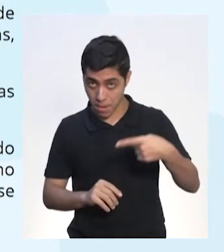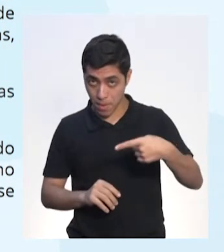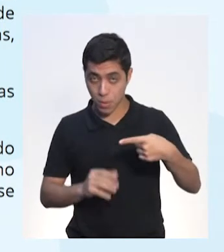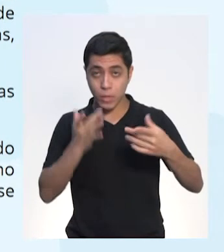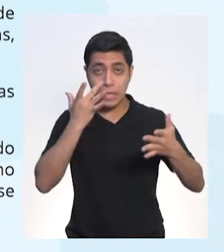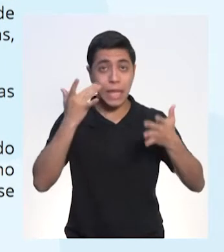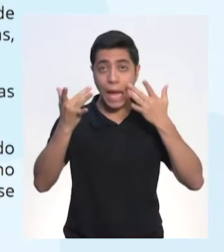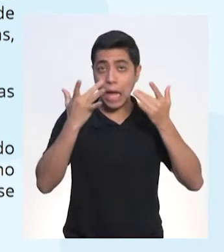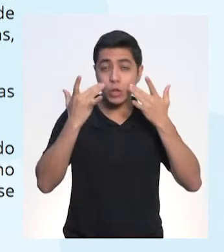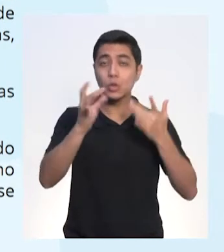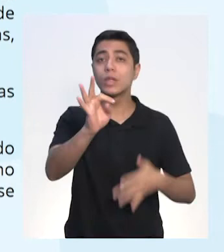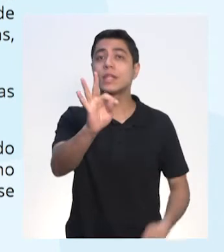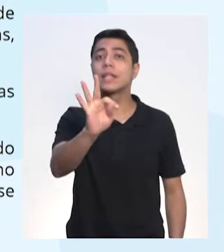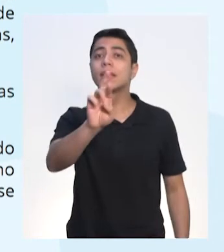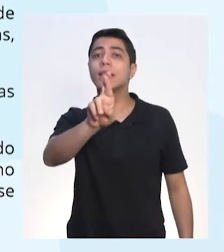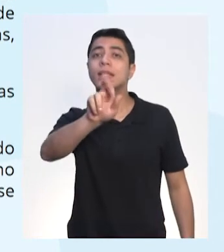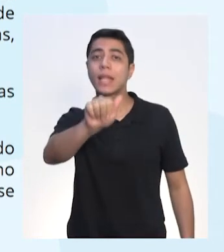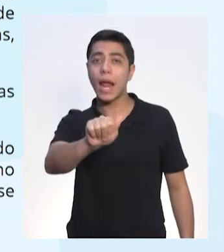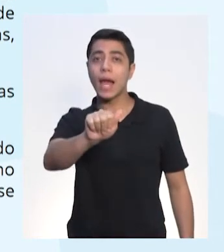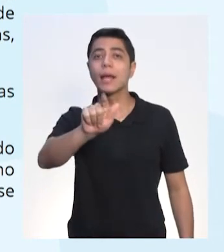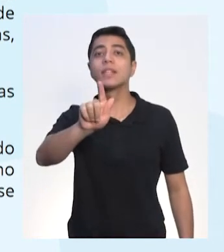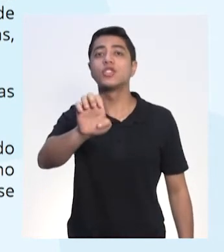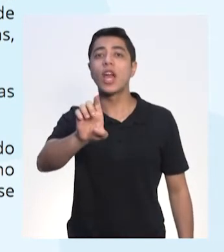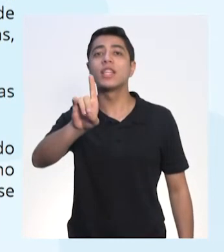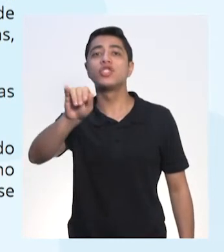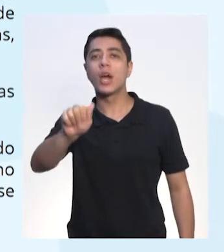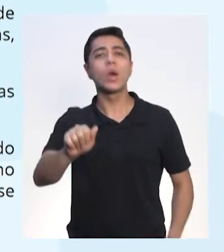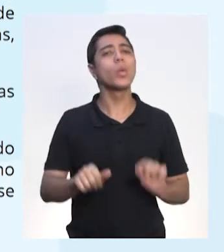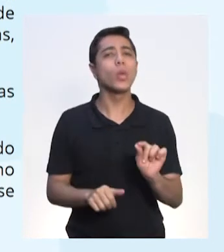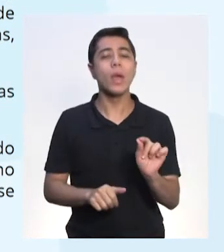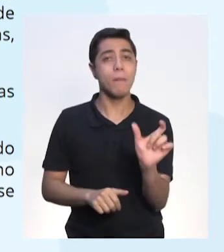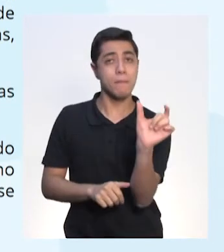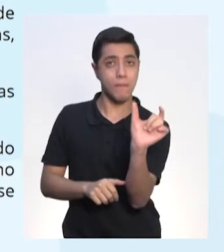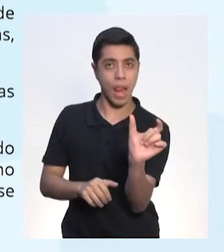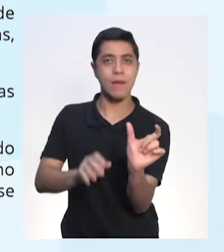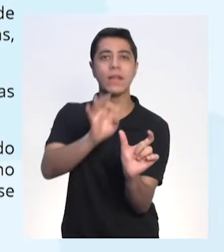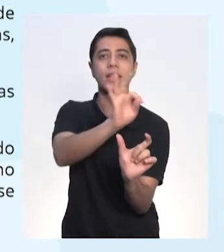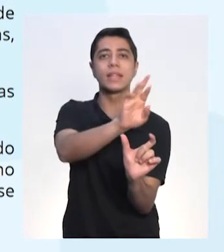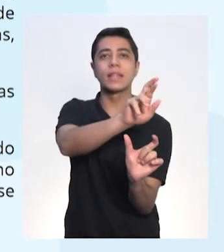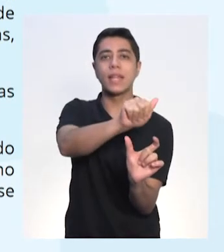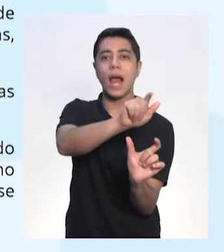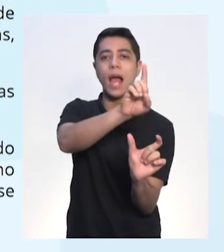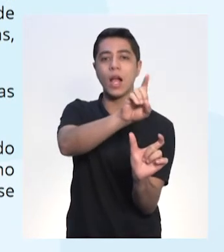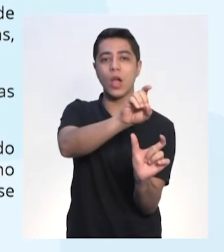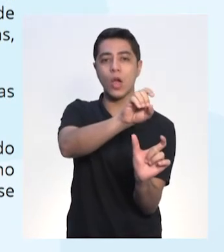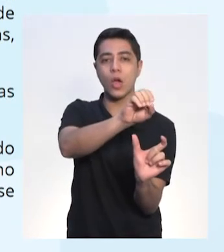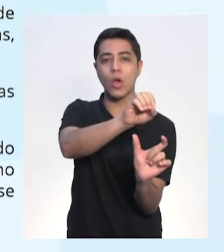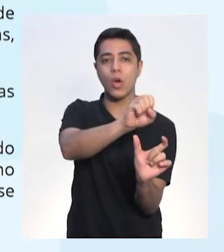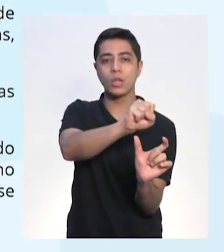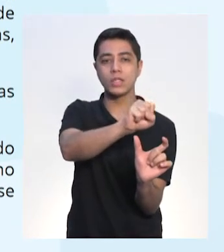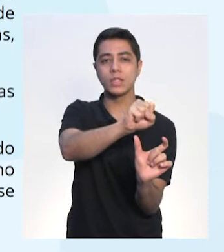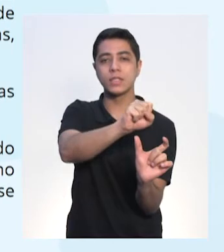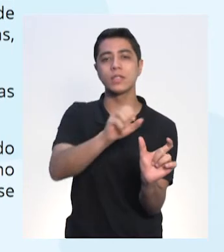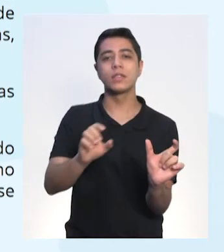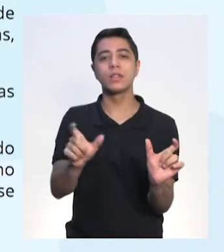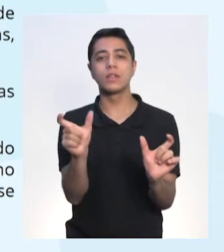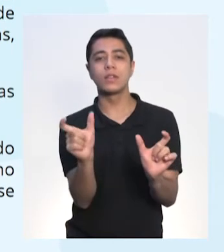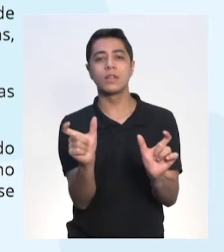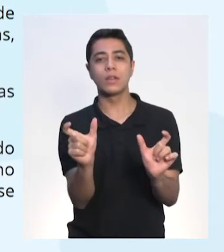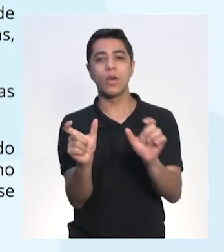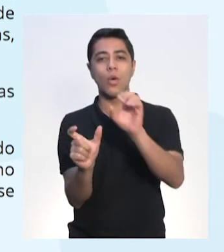tragédia vem de dois vocábulos, é a contração de dois vocábulos gregos. Tragós mais oédia, que significava o canto do